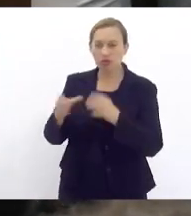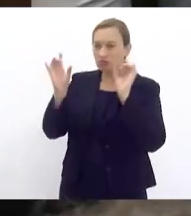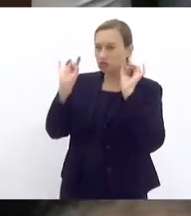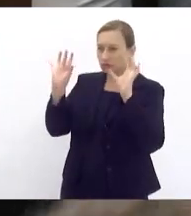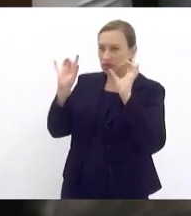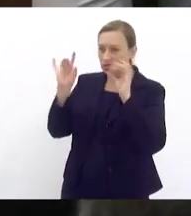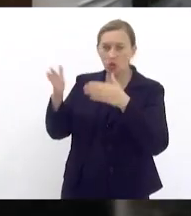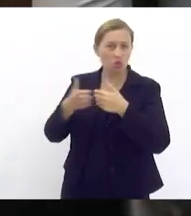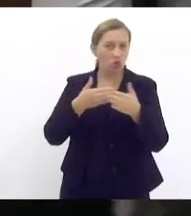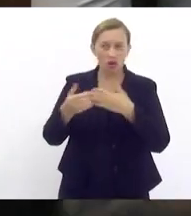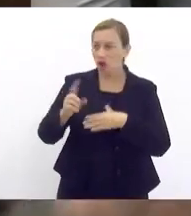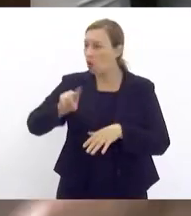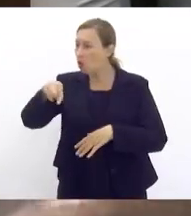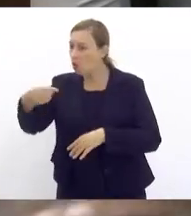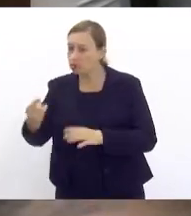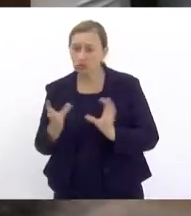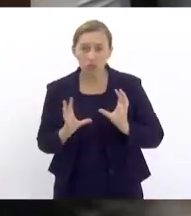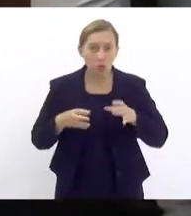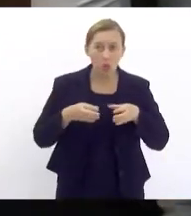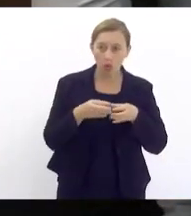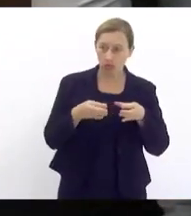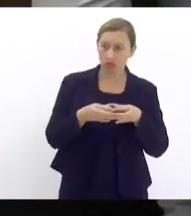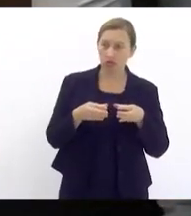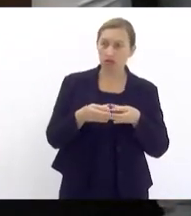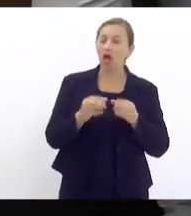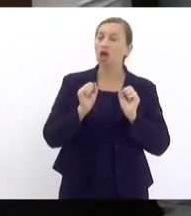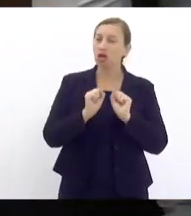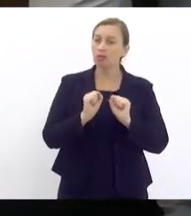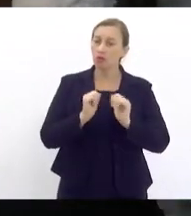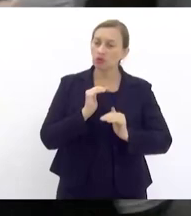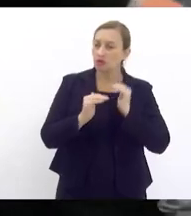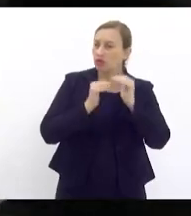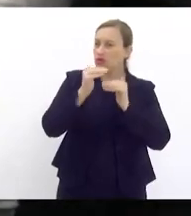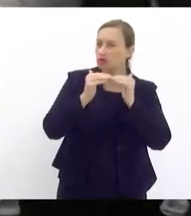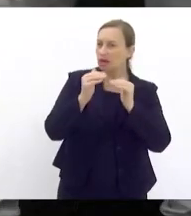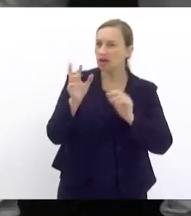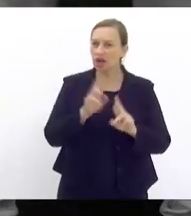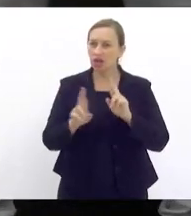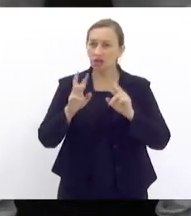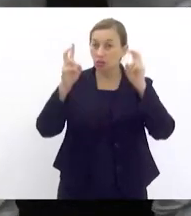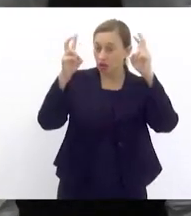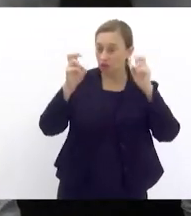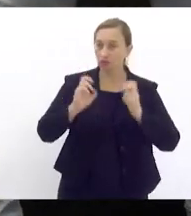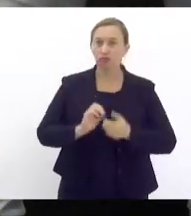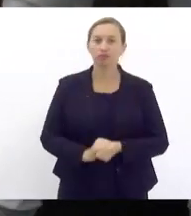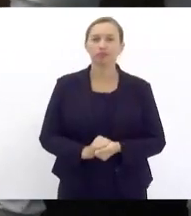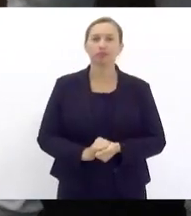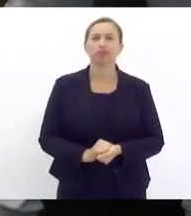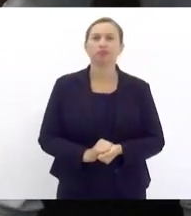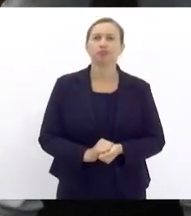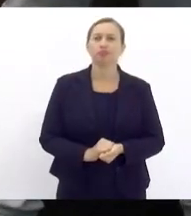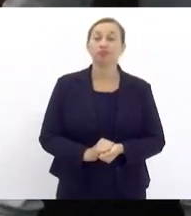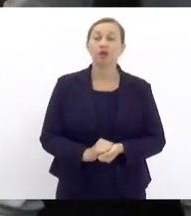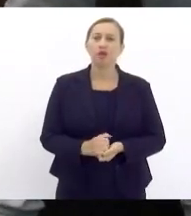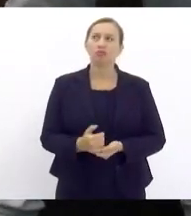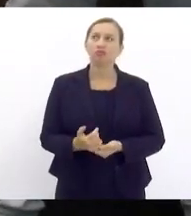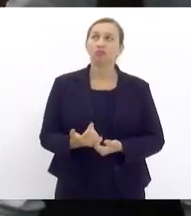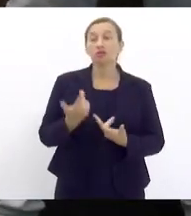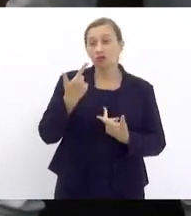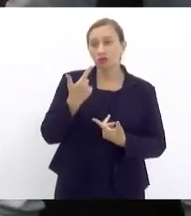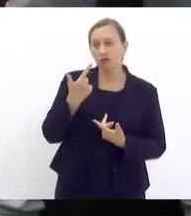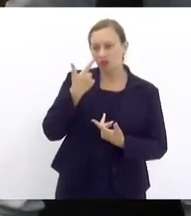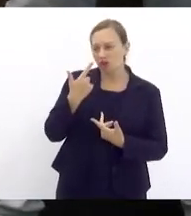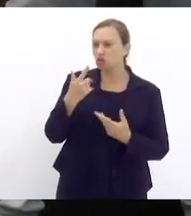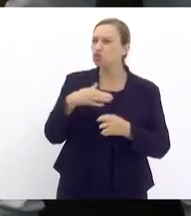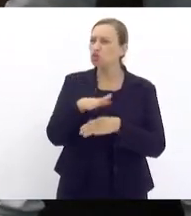ou por qualquer outro formatação para que a gente possa avançar em relação a isso é notório que todos